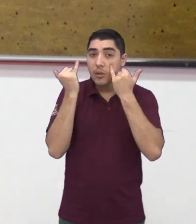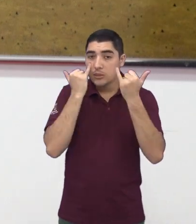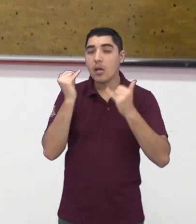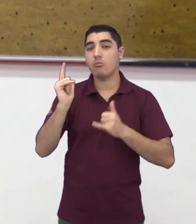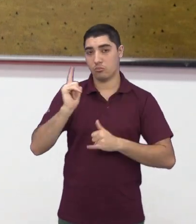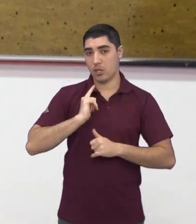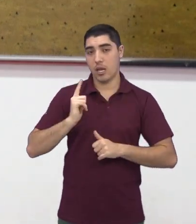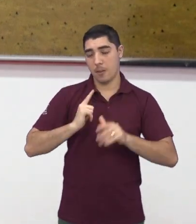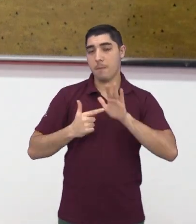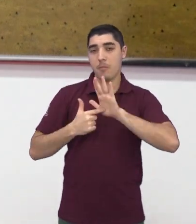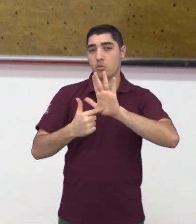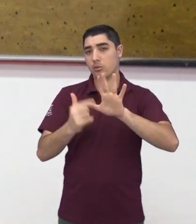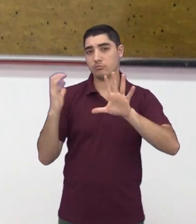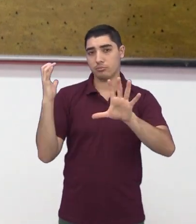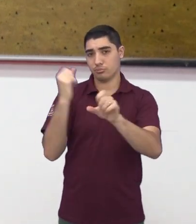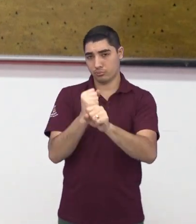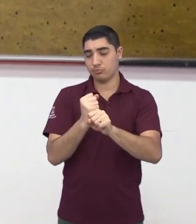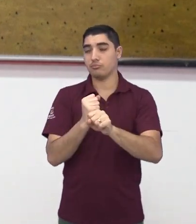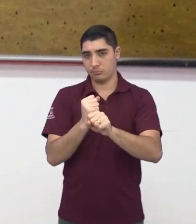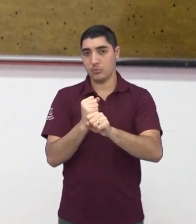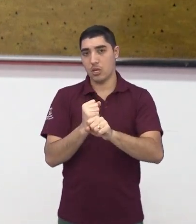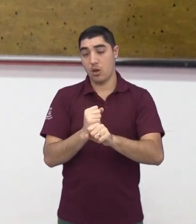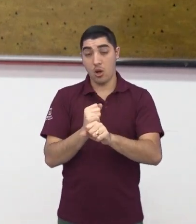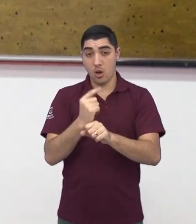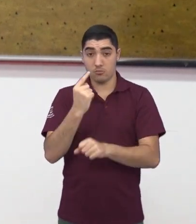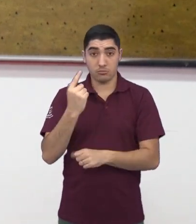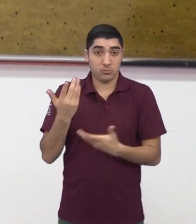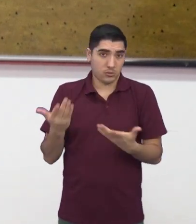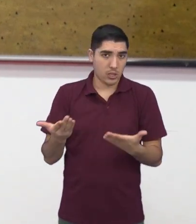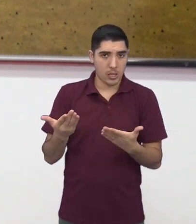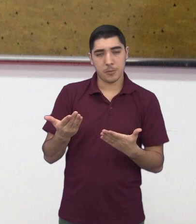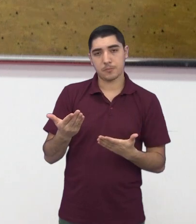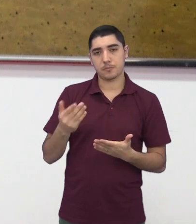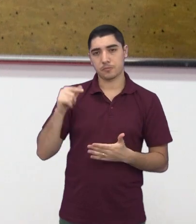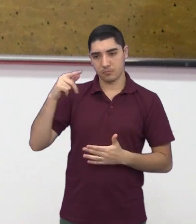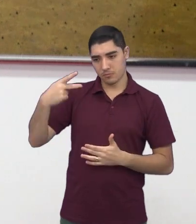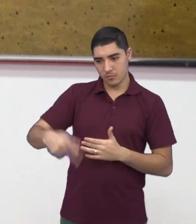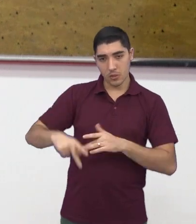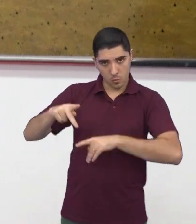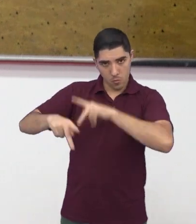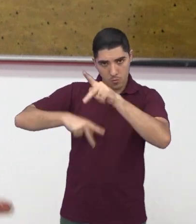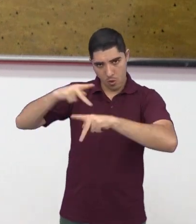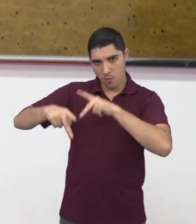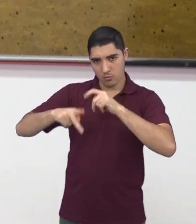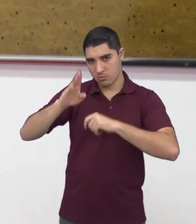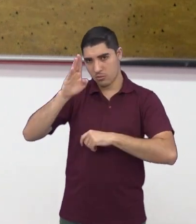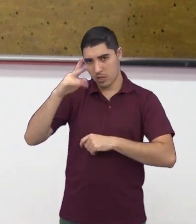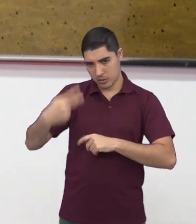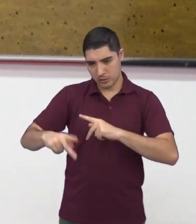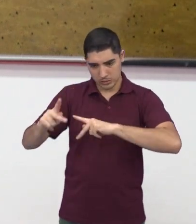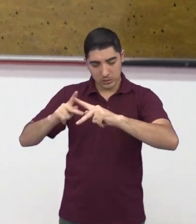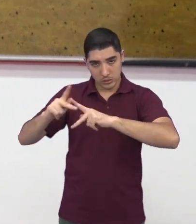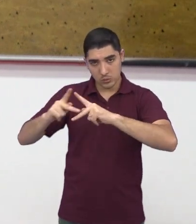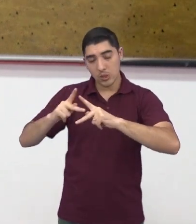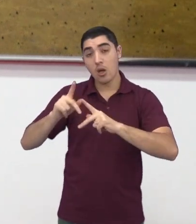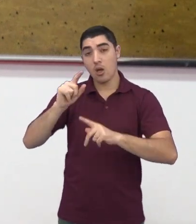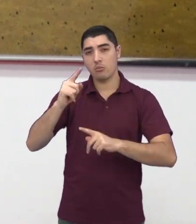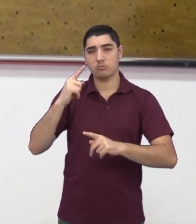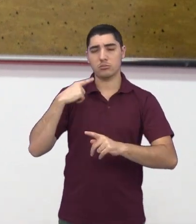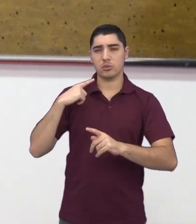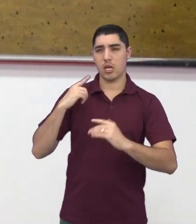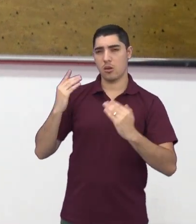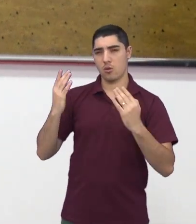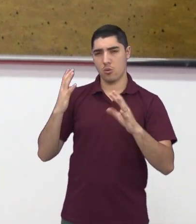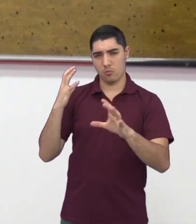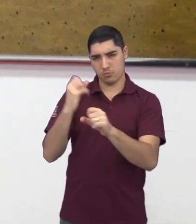dados, mais informações importantes. Só falando aqui, então, um pouquinho da população de São José dos Campos, olha, o censo